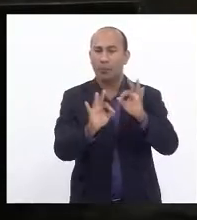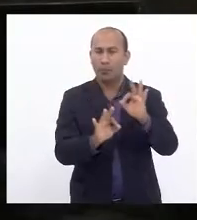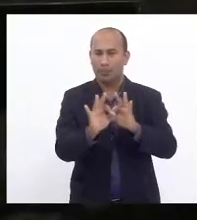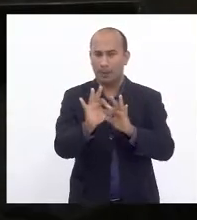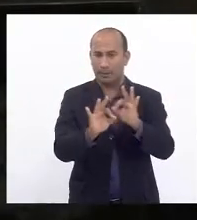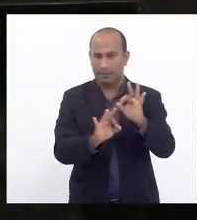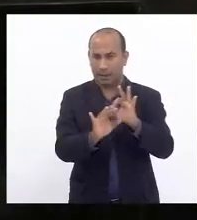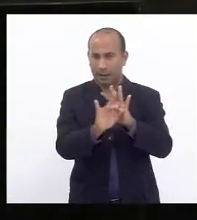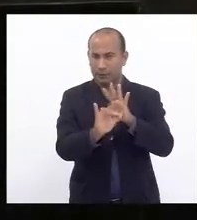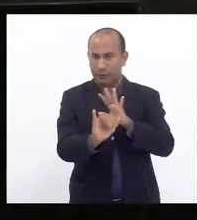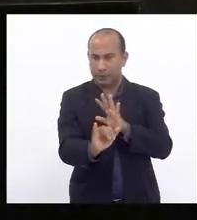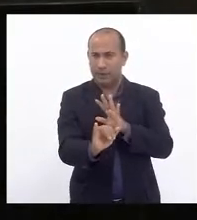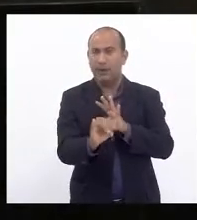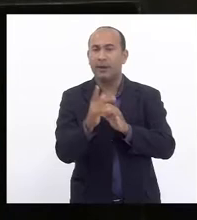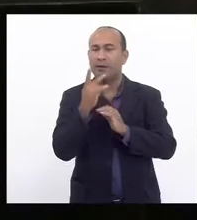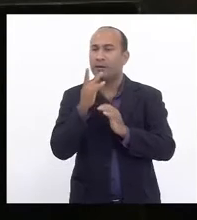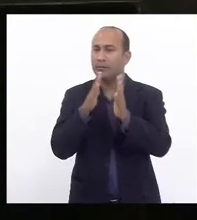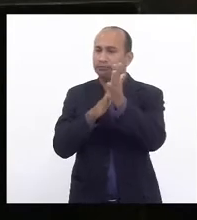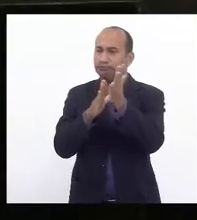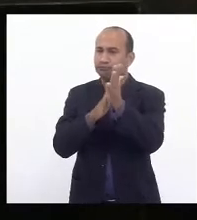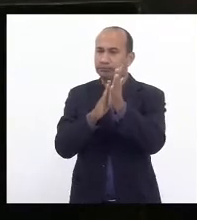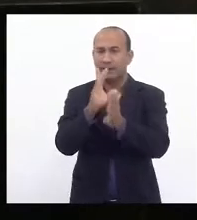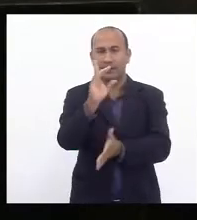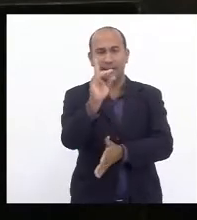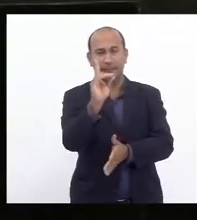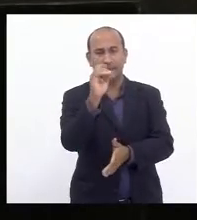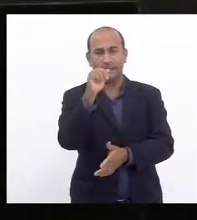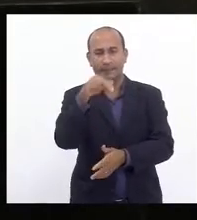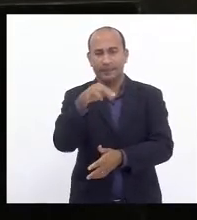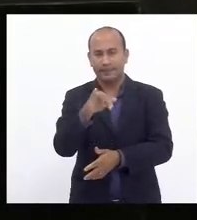quero parabenizar a deputada Dani Monteiro,